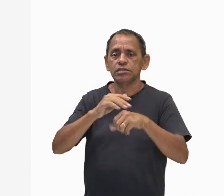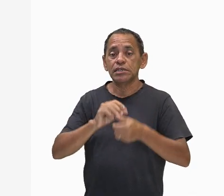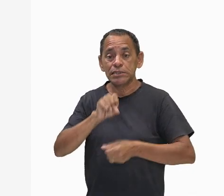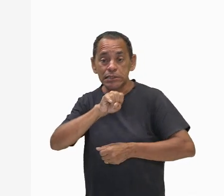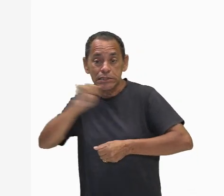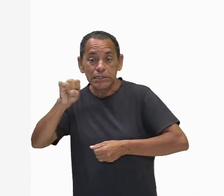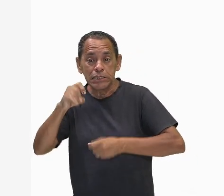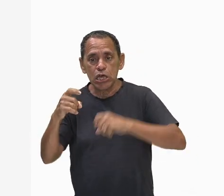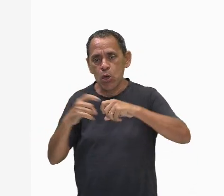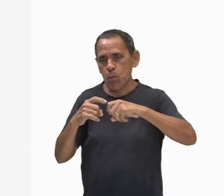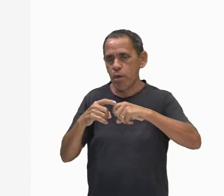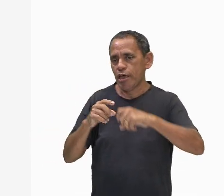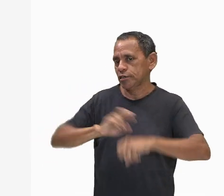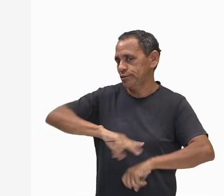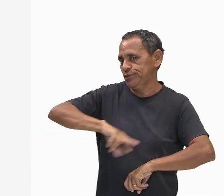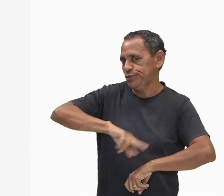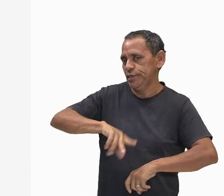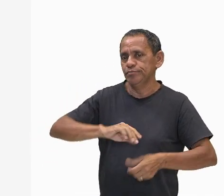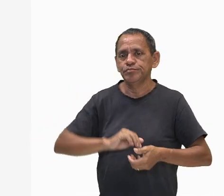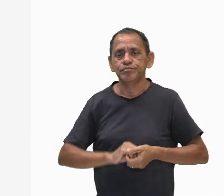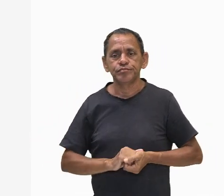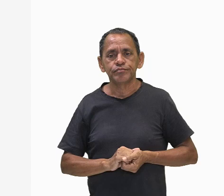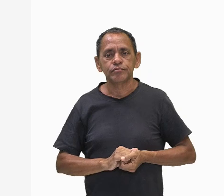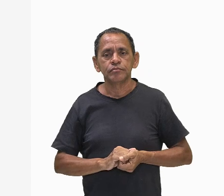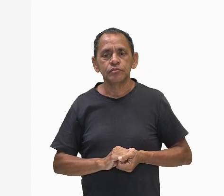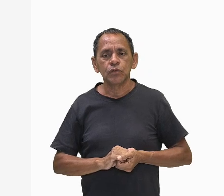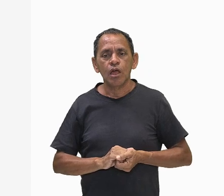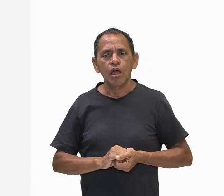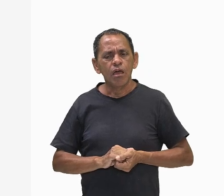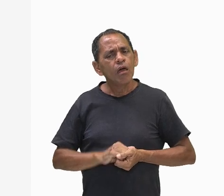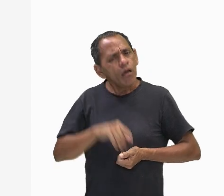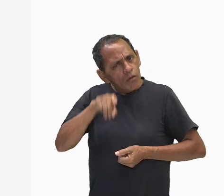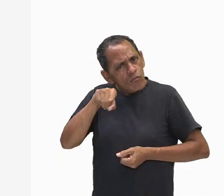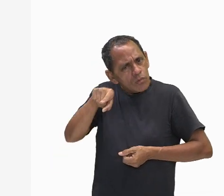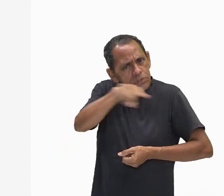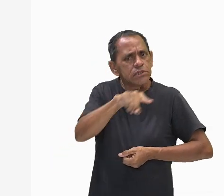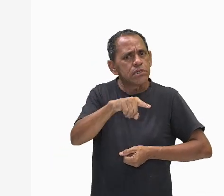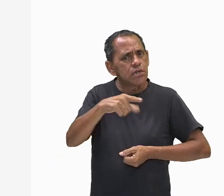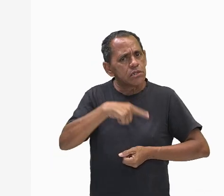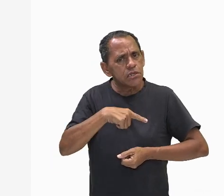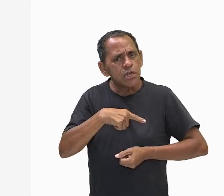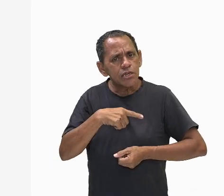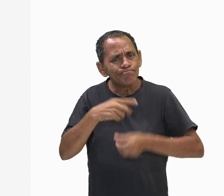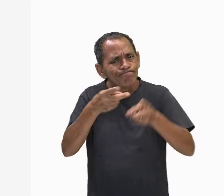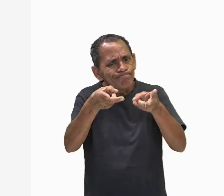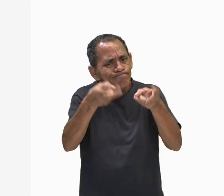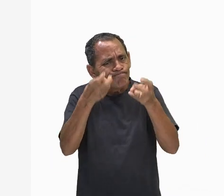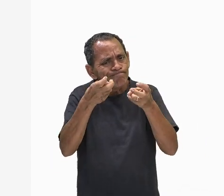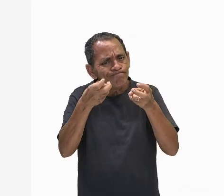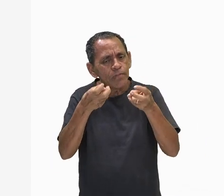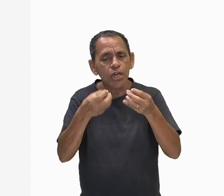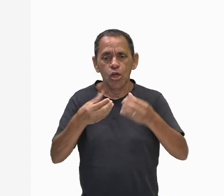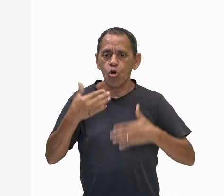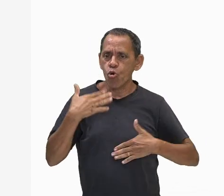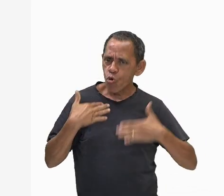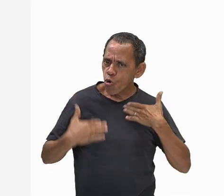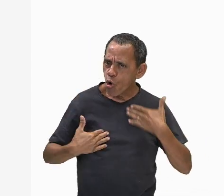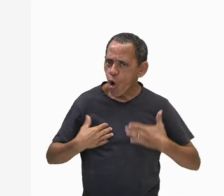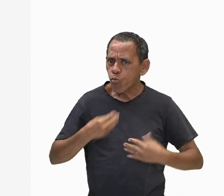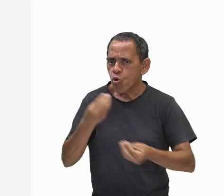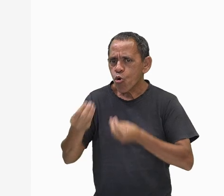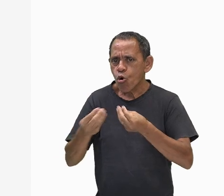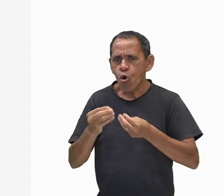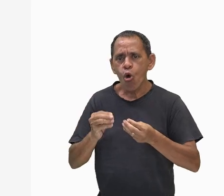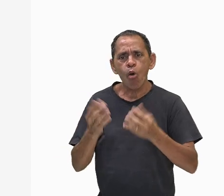mas você tem que ter aquela percepção de como o seu corpo está funcionando, né? Se você já tem